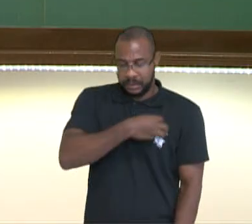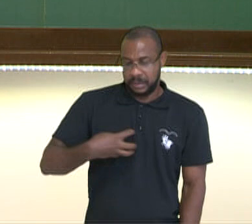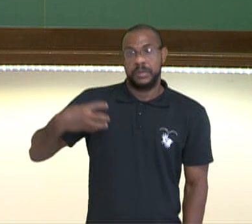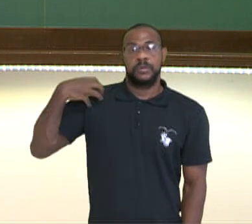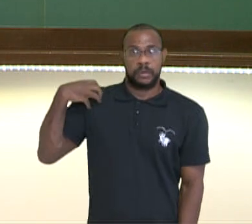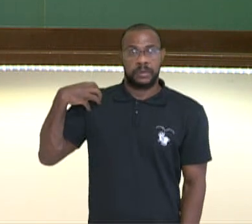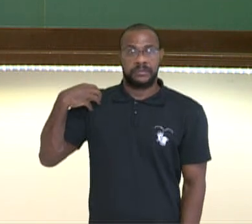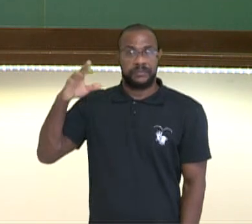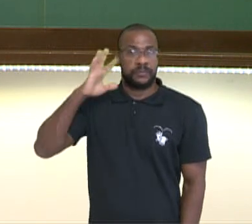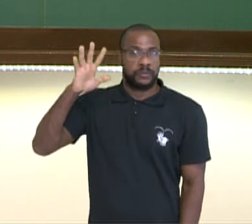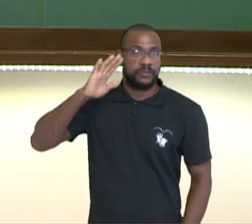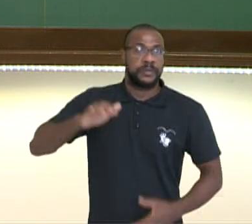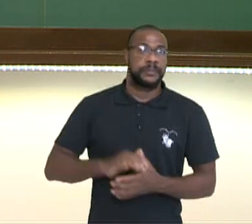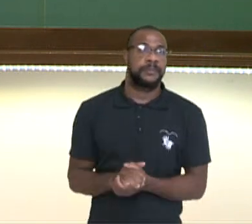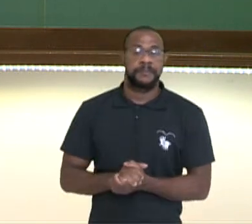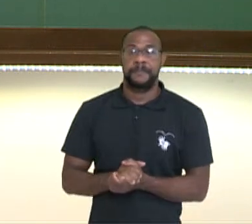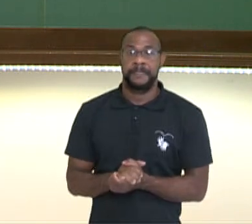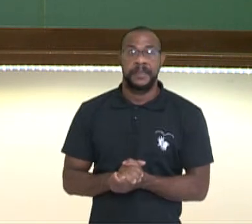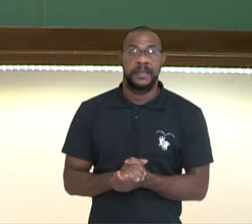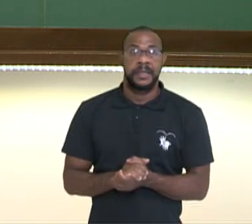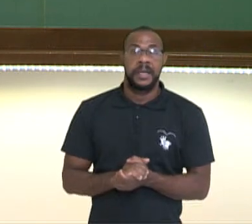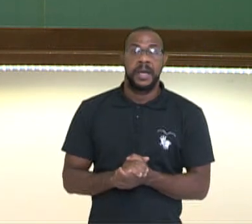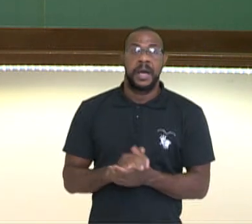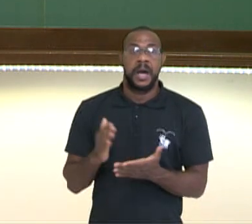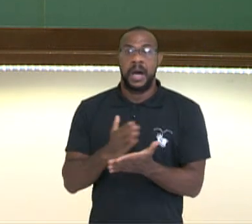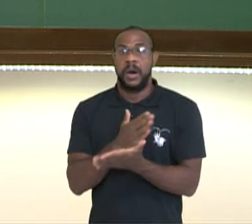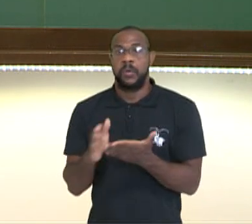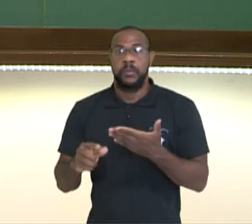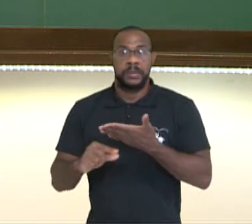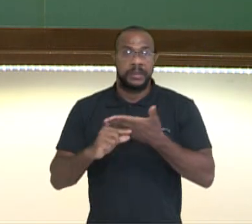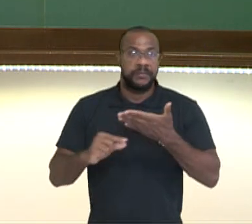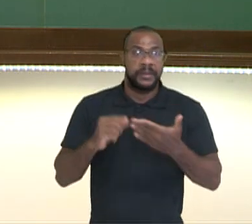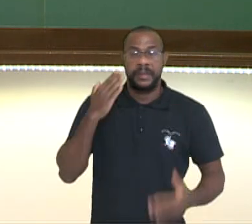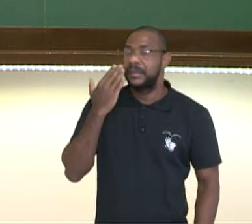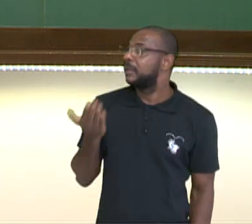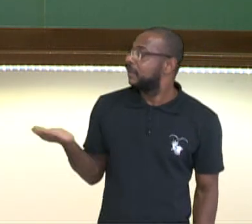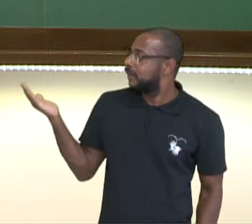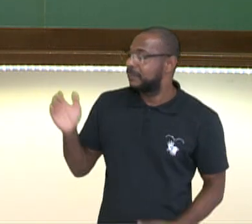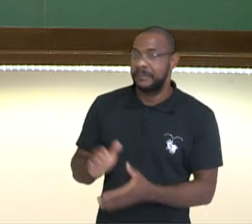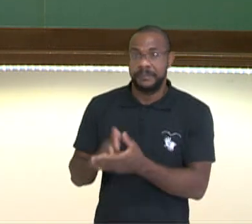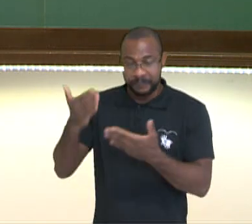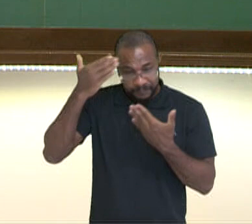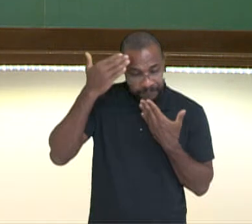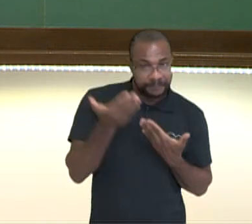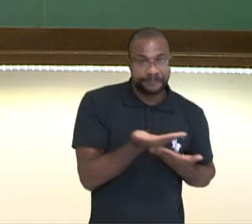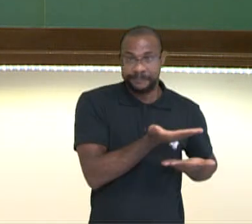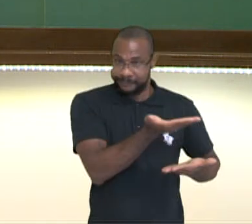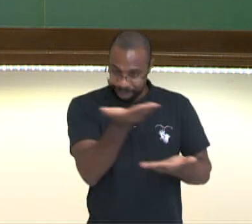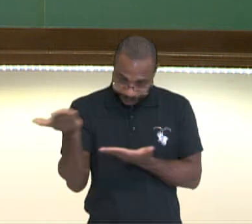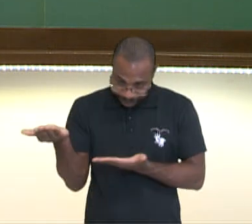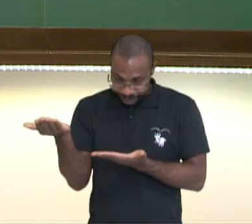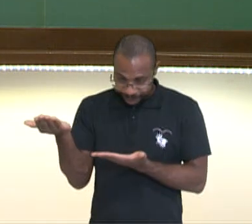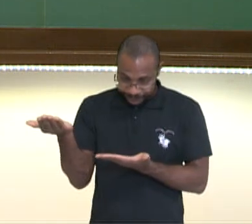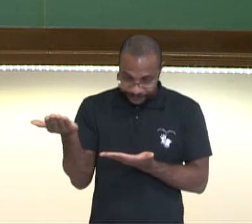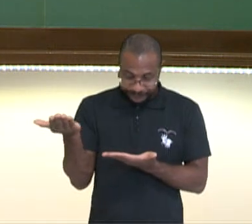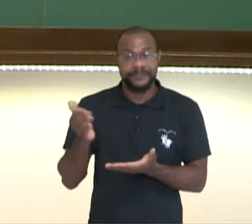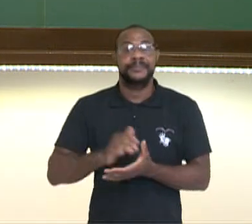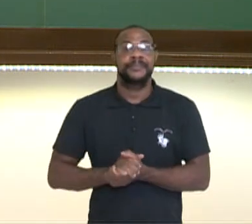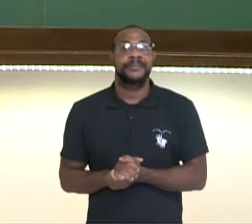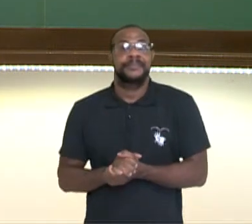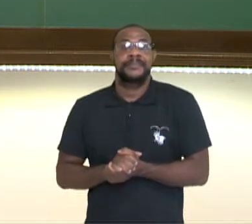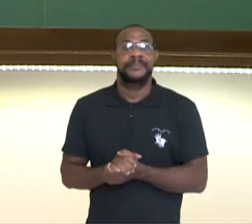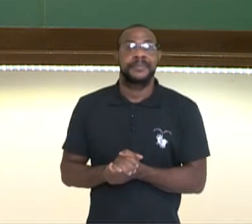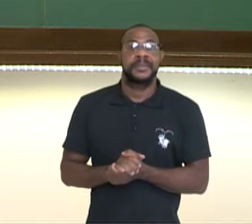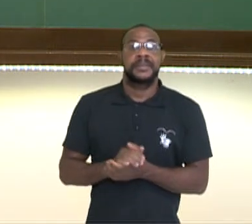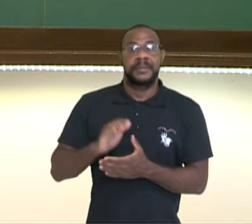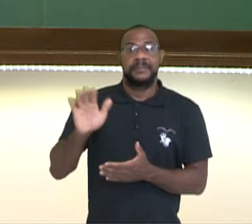aula. Aqui estão algumas referências dessa aula. Fica aqui a minha gratidão a cada um de vocês que participou dessa aula e